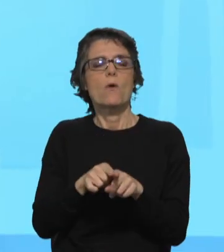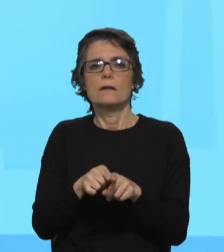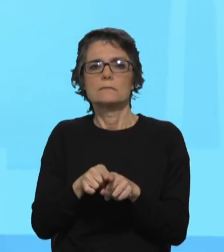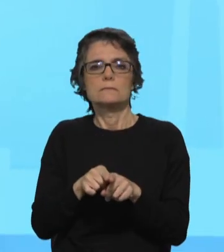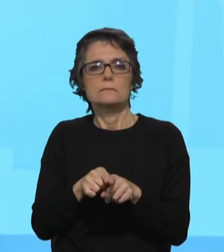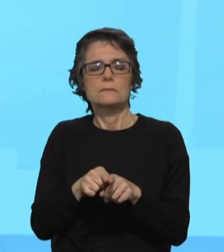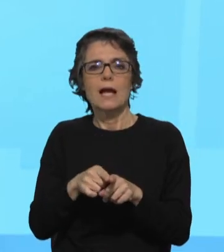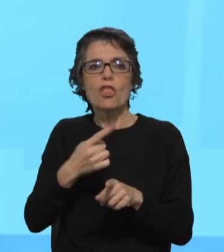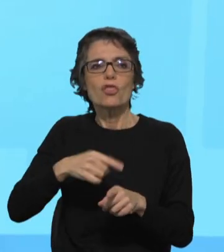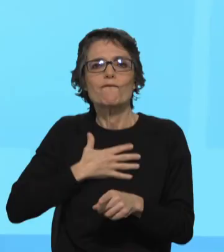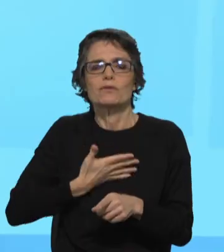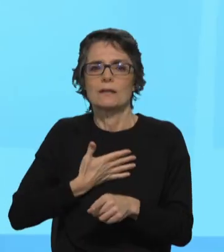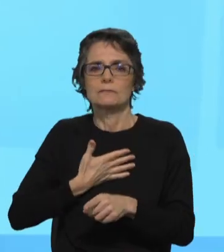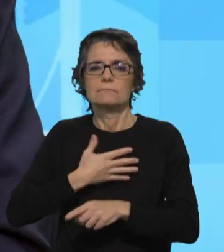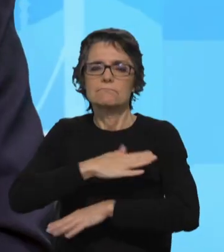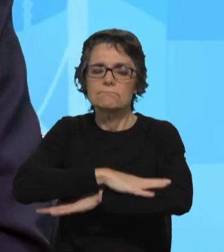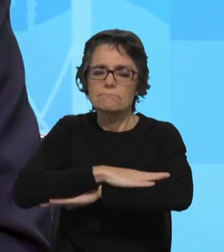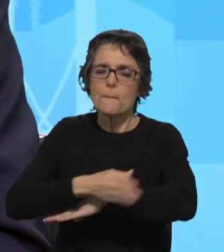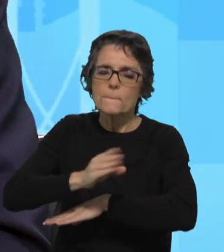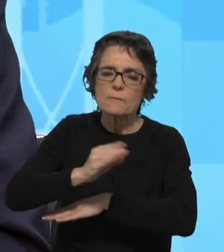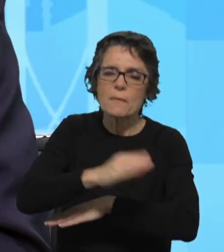capital de serviço. Eu diria, existem